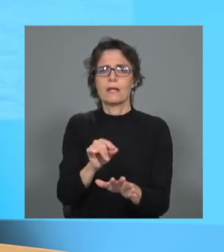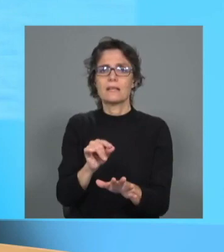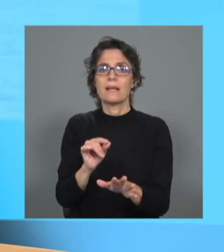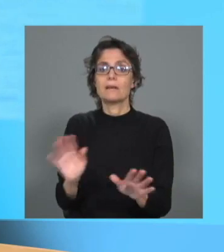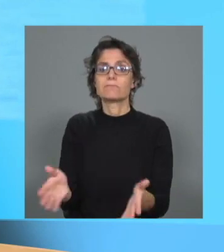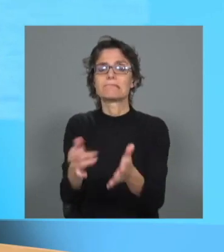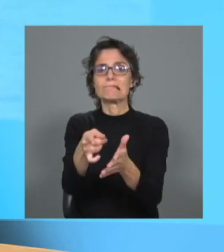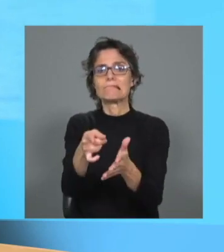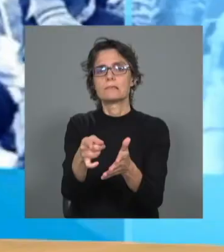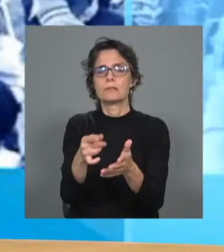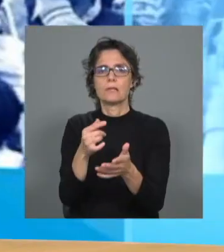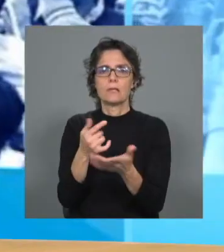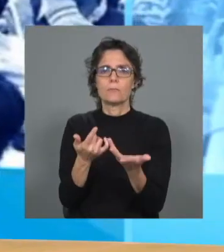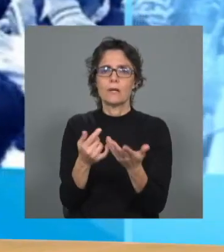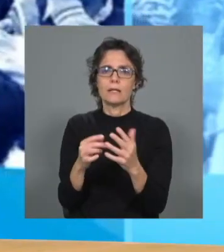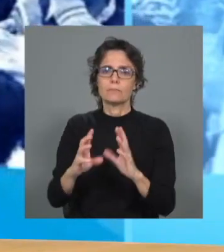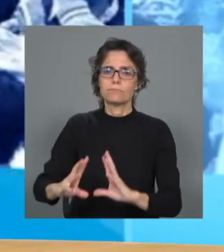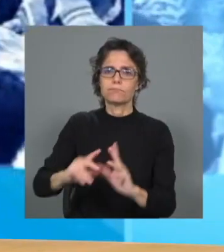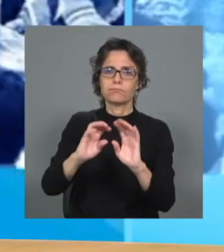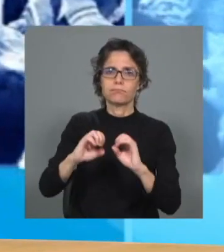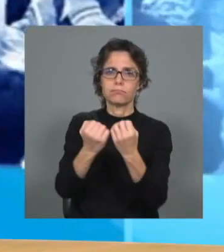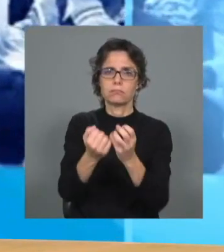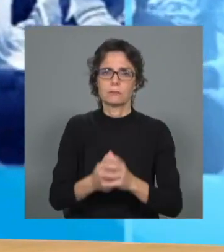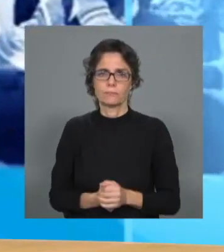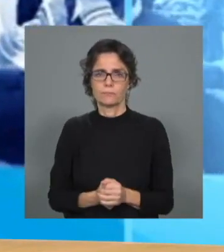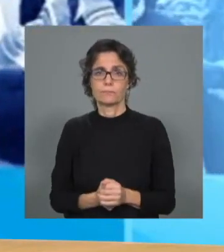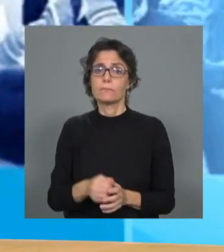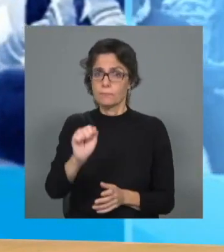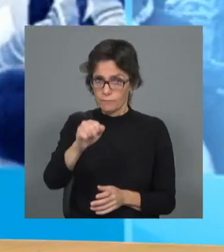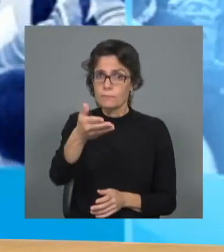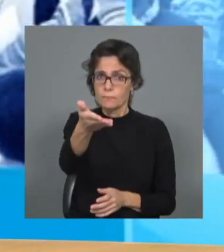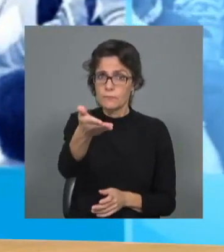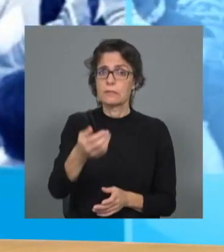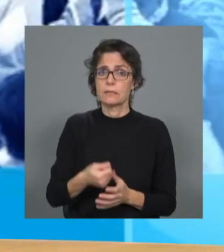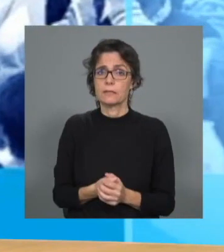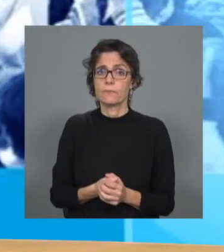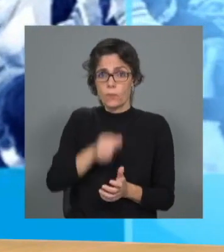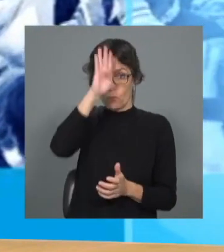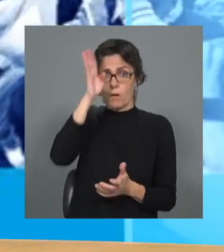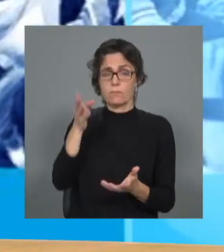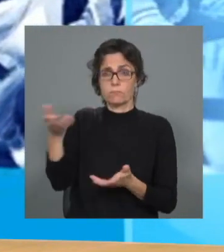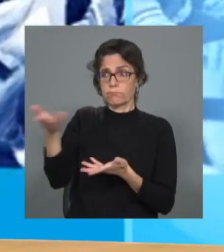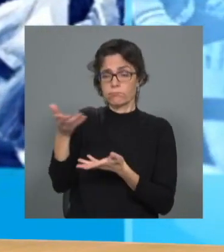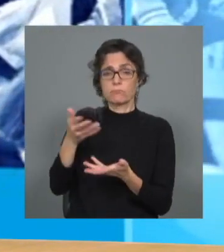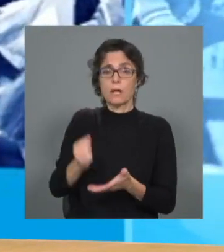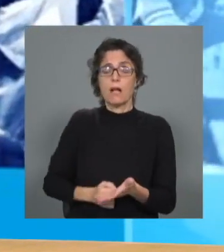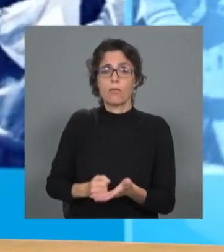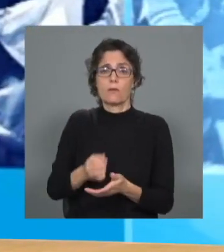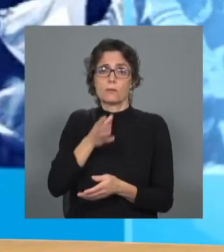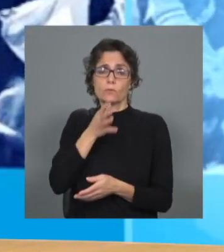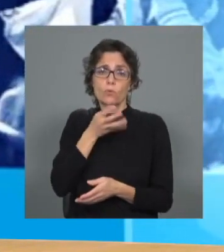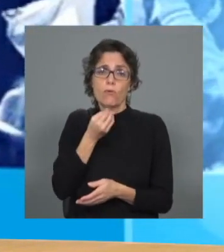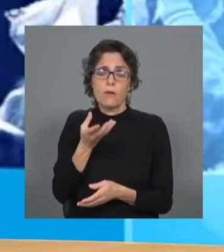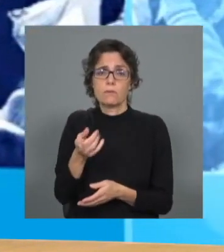um certo crescimento social naquelas realidades. Os testemunhos foram muito nesse sentido. O Papa ouviu católicos a falar de como estavam